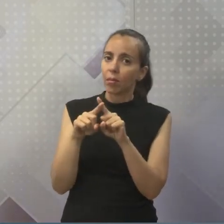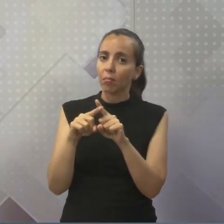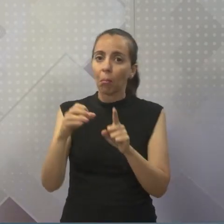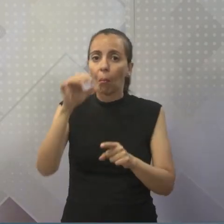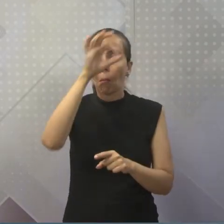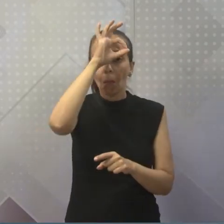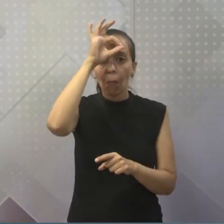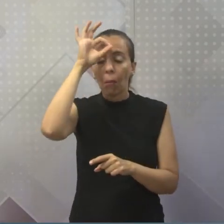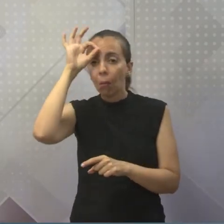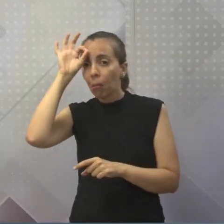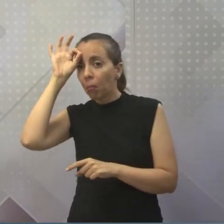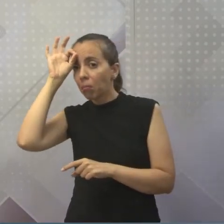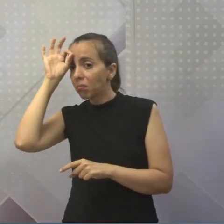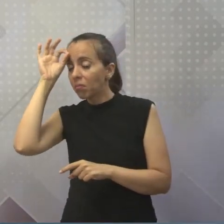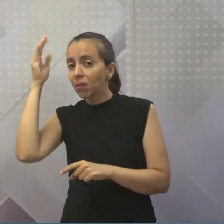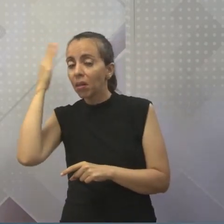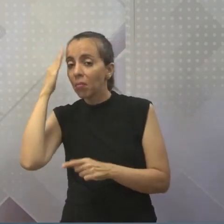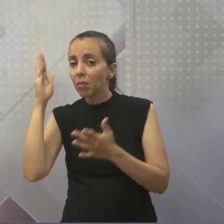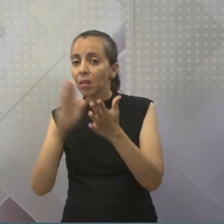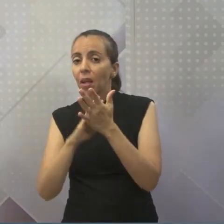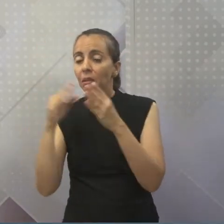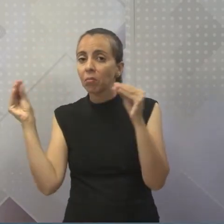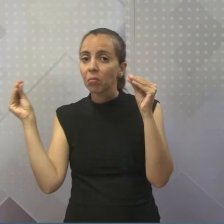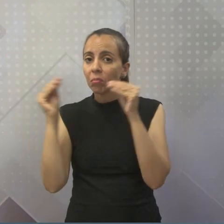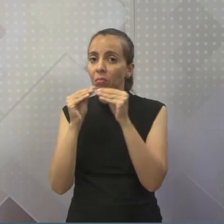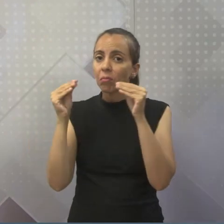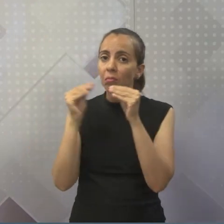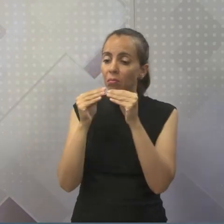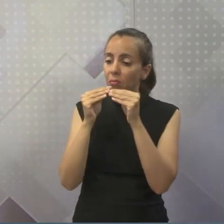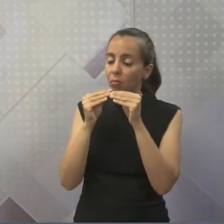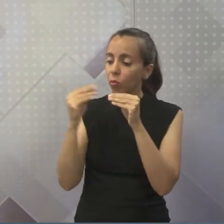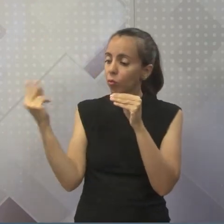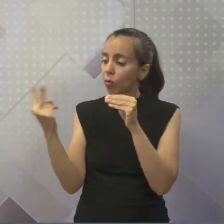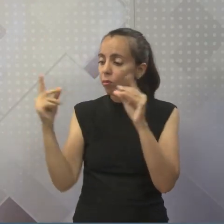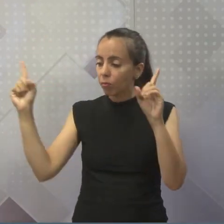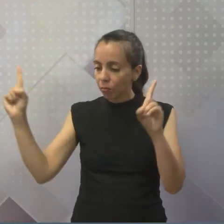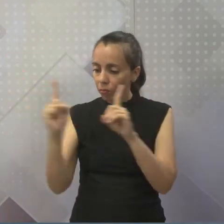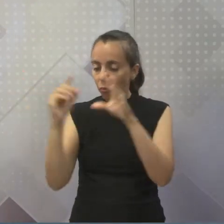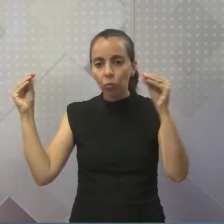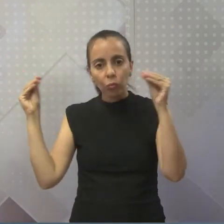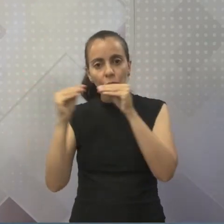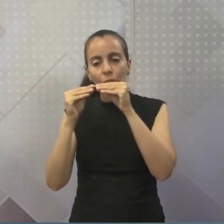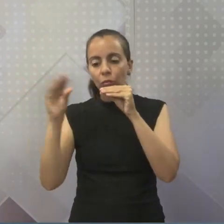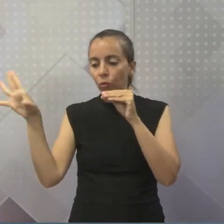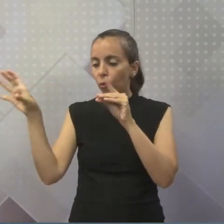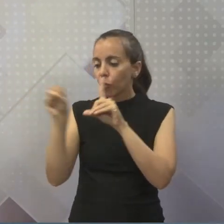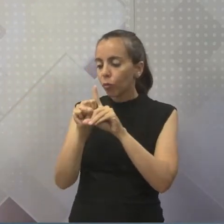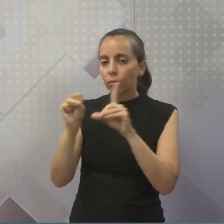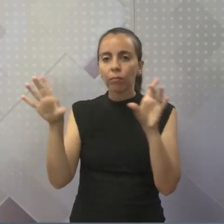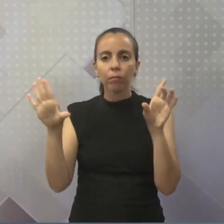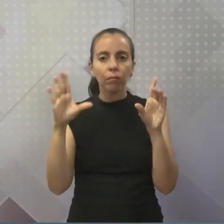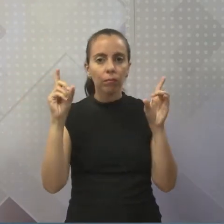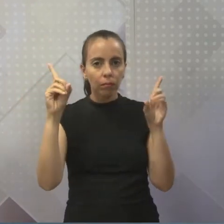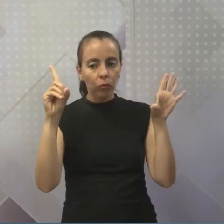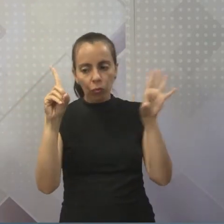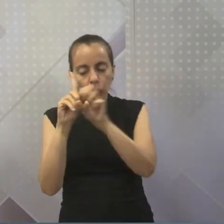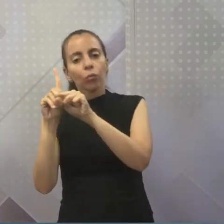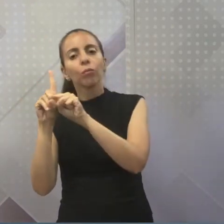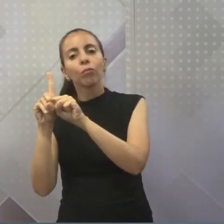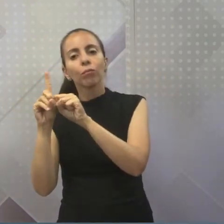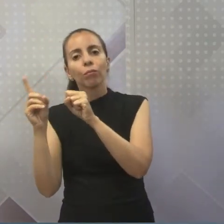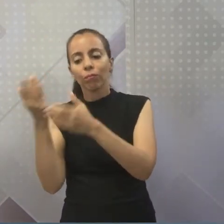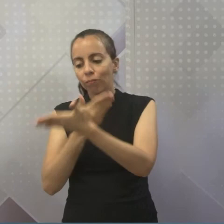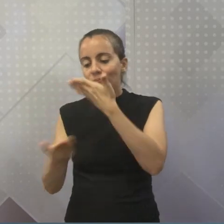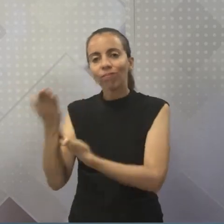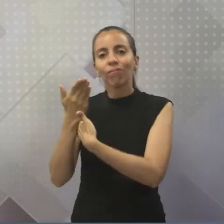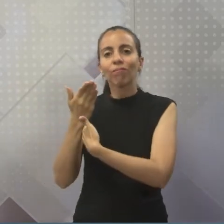saber, espero, ao beijar outra pessoa que não tem, facilmente vai transmitir uma para outra. Simples assim.